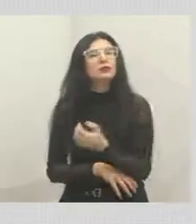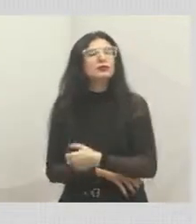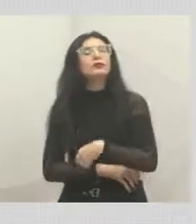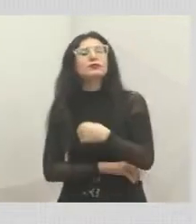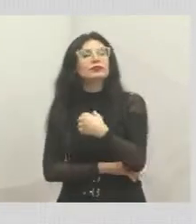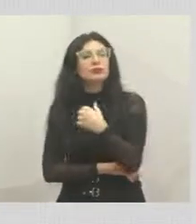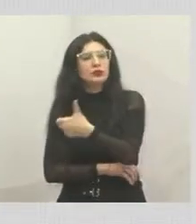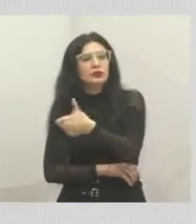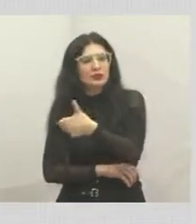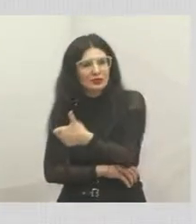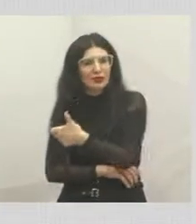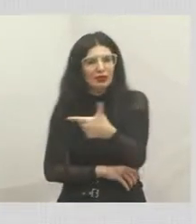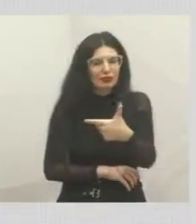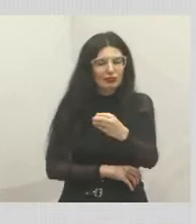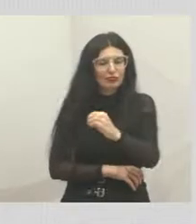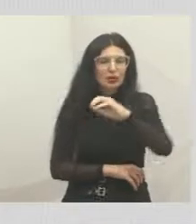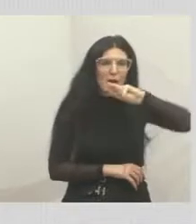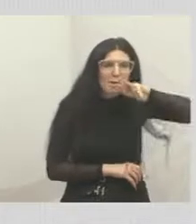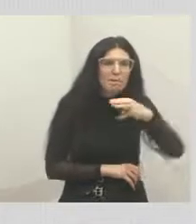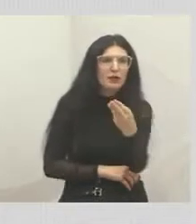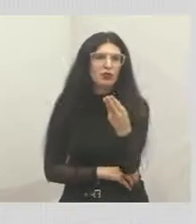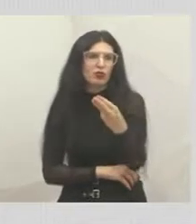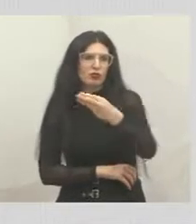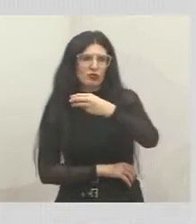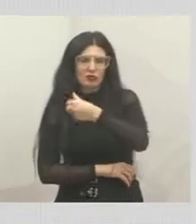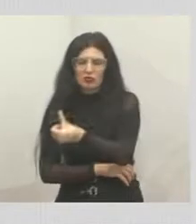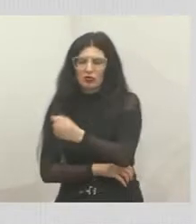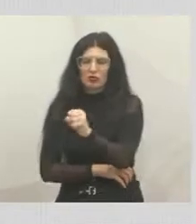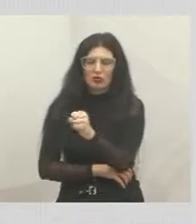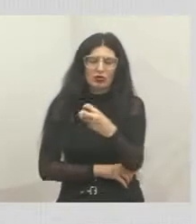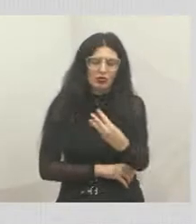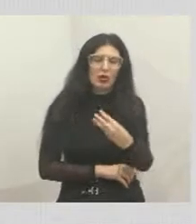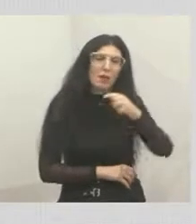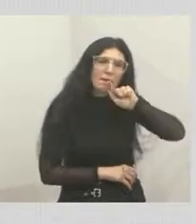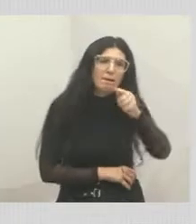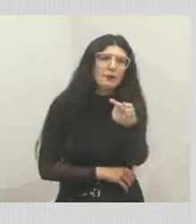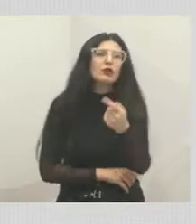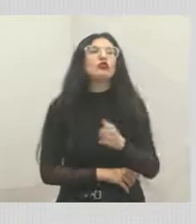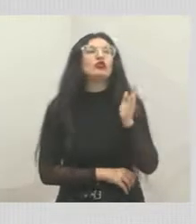120.683.000, que foi realizada até o segundo quadrimestre,